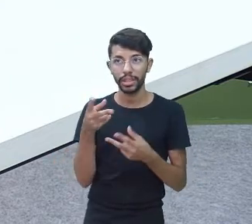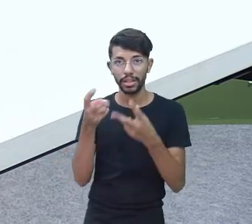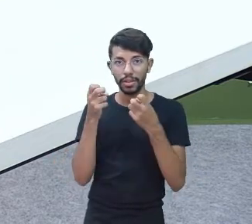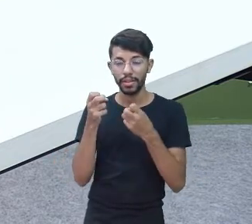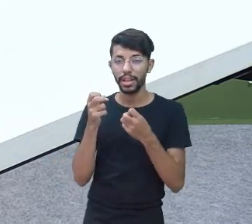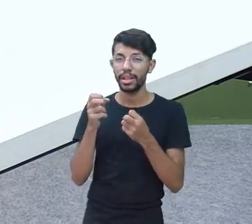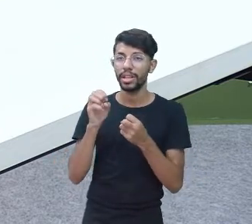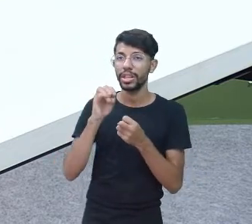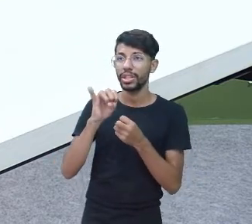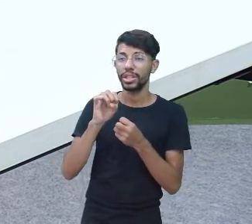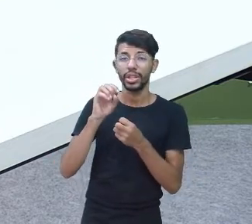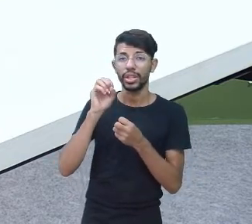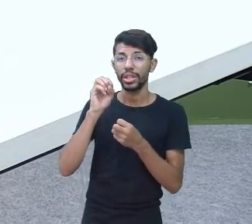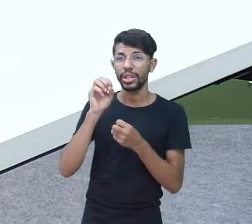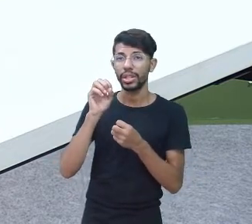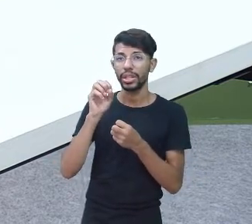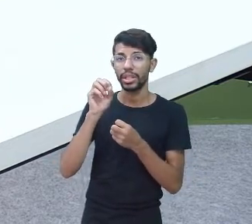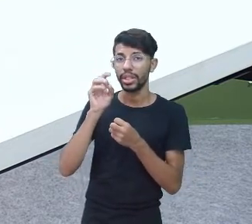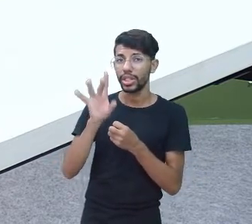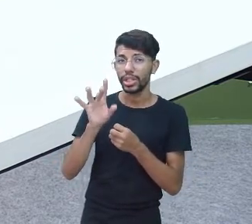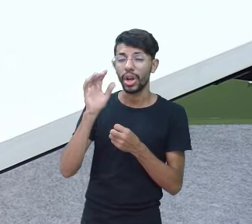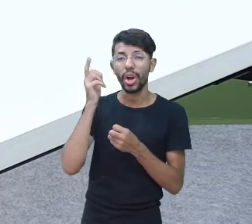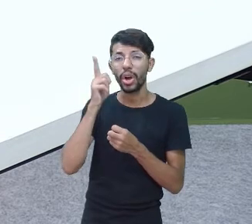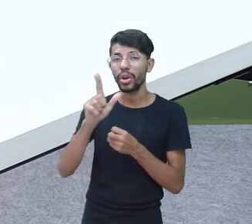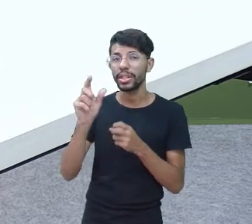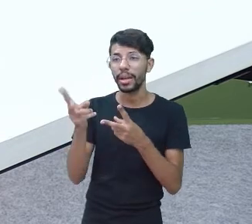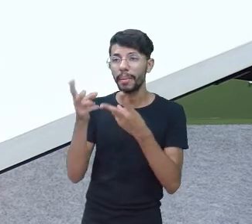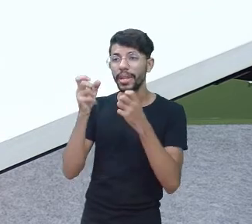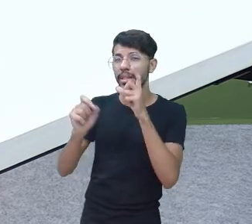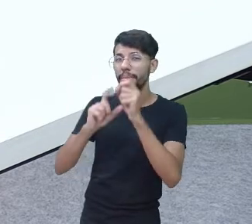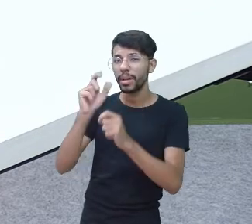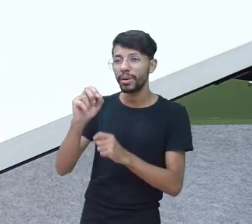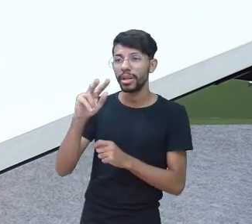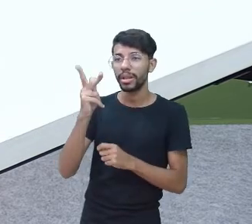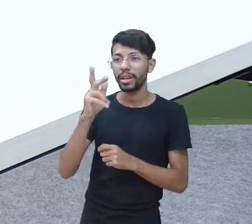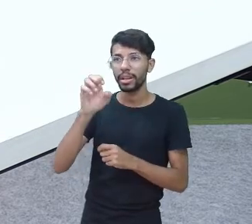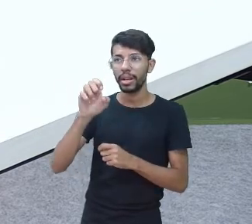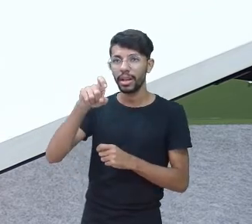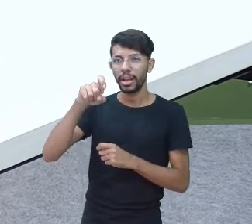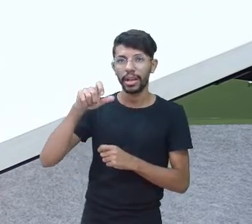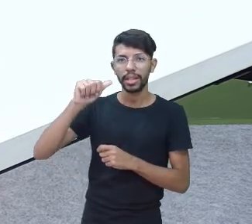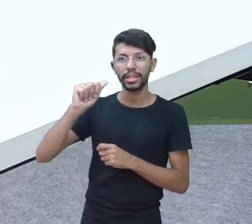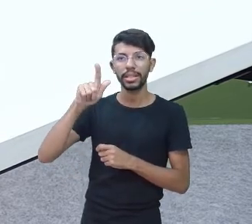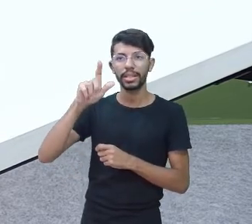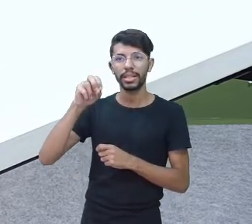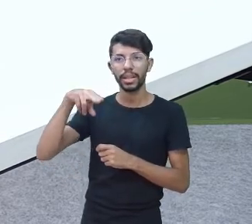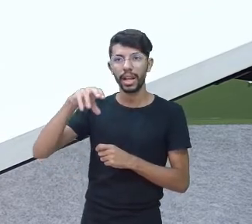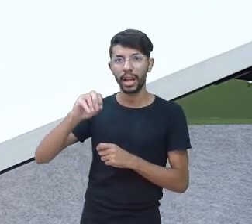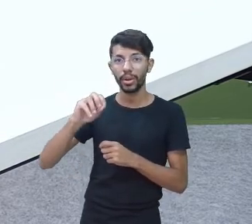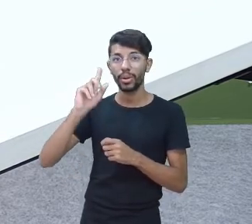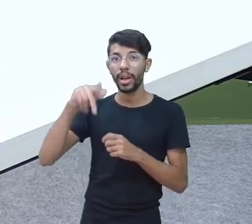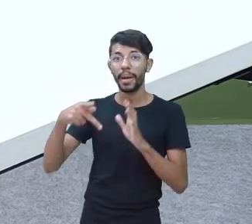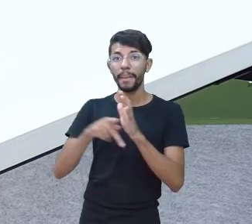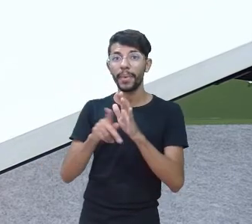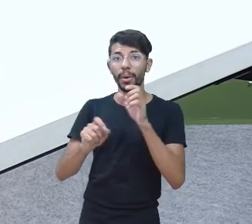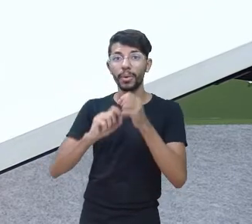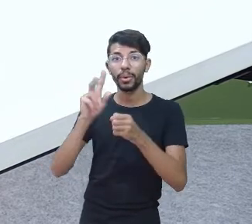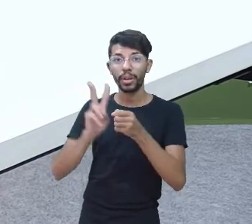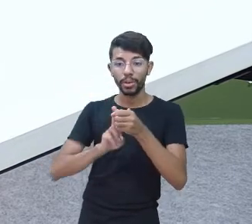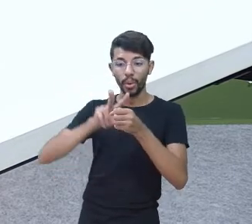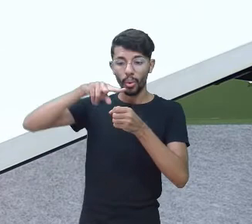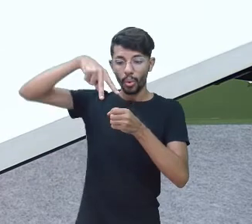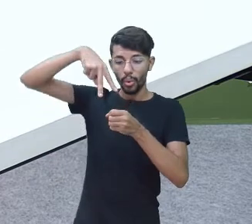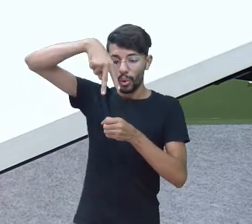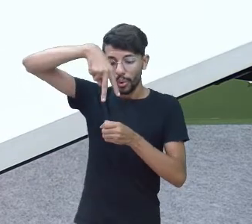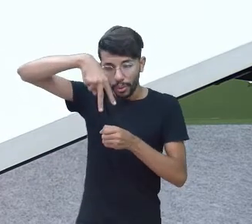só enxergaria o hexágono, né? É a perspectiva vista de cima. Lembra que a gente falou ontem sobre projeção, né? E aí,